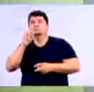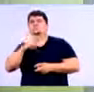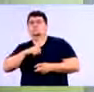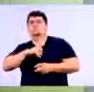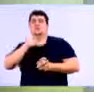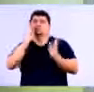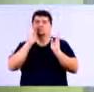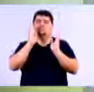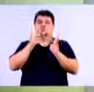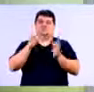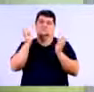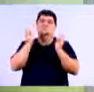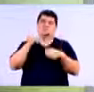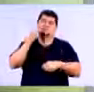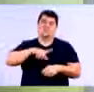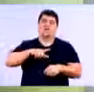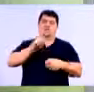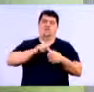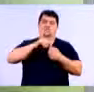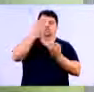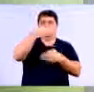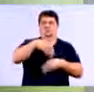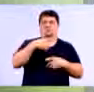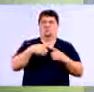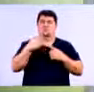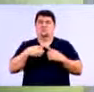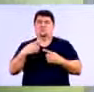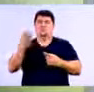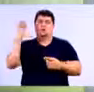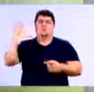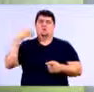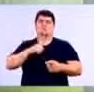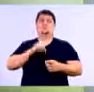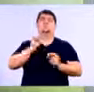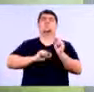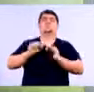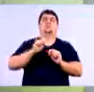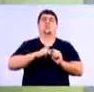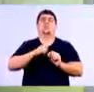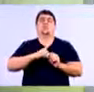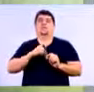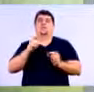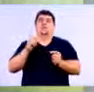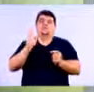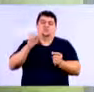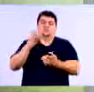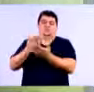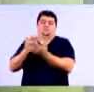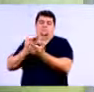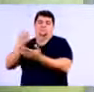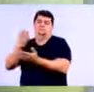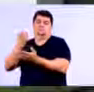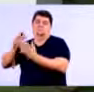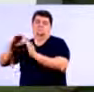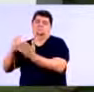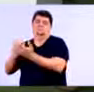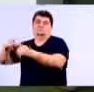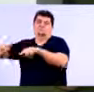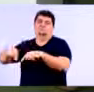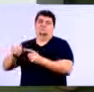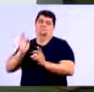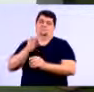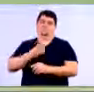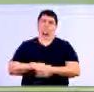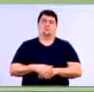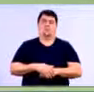essa revisão consegue fazer. Porque necessariamente o que a gente cobrou nessa literatura é o que a gente abordou em sala de aula. Então, vamos